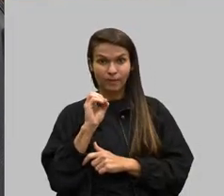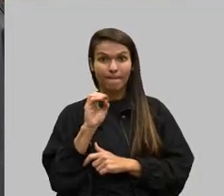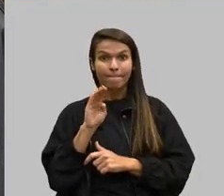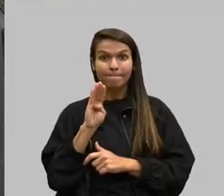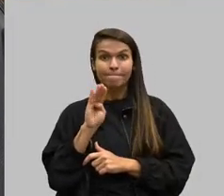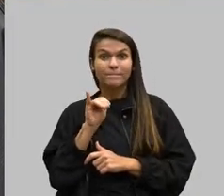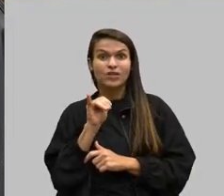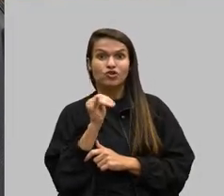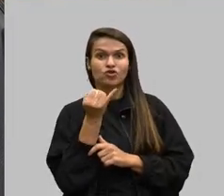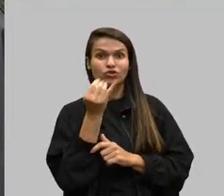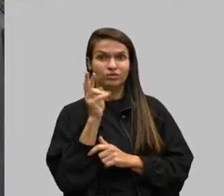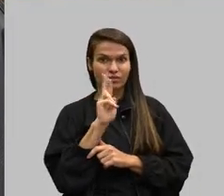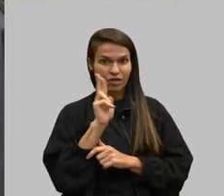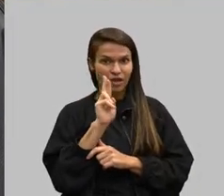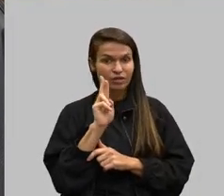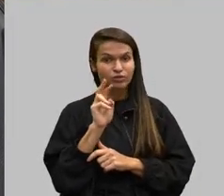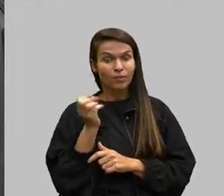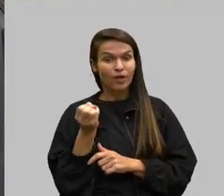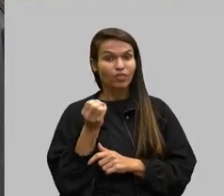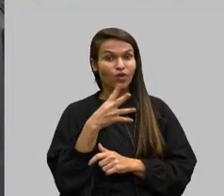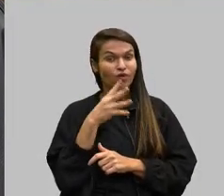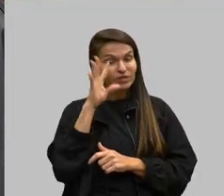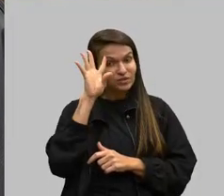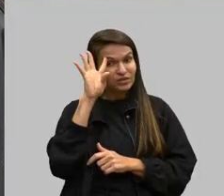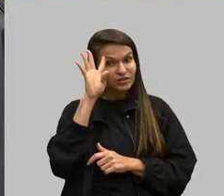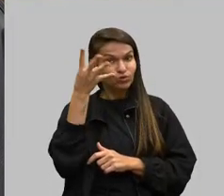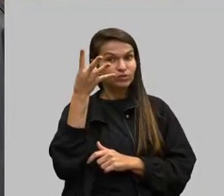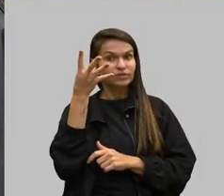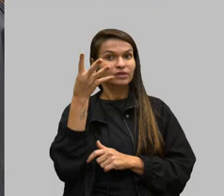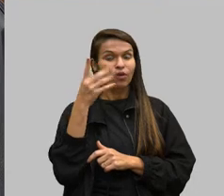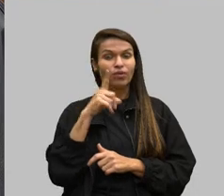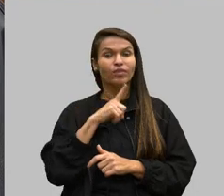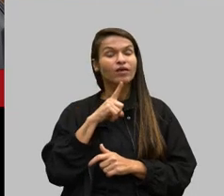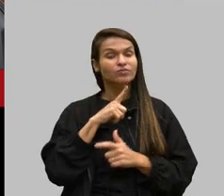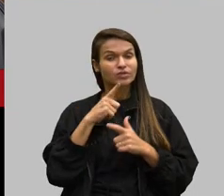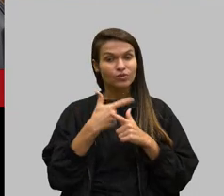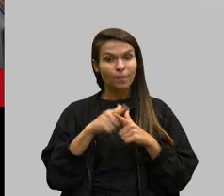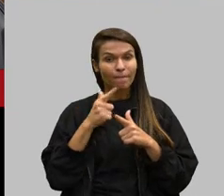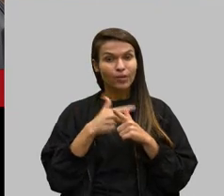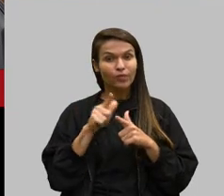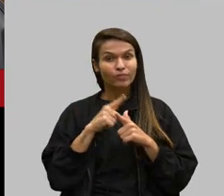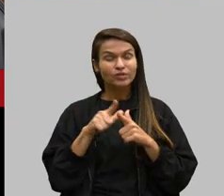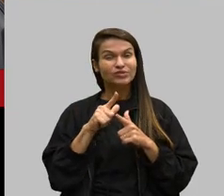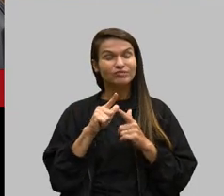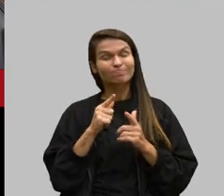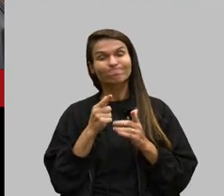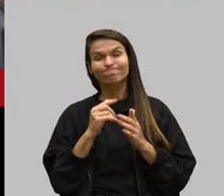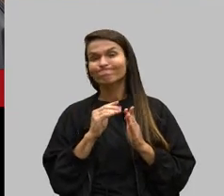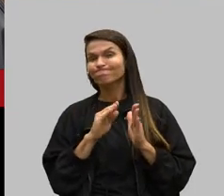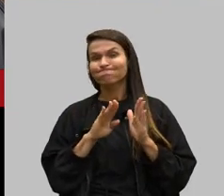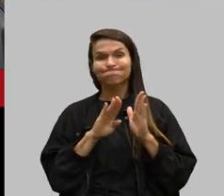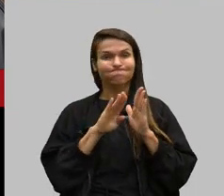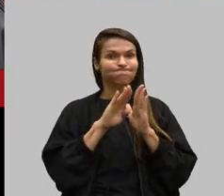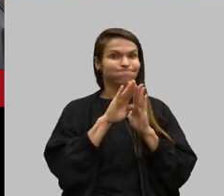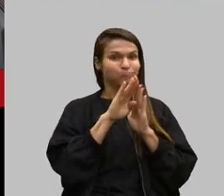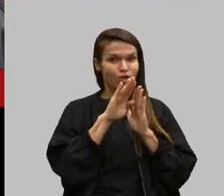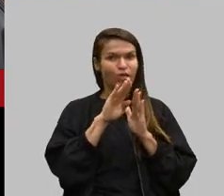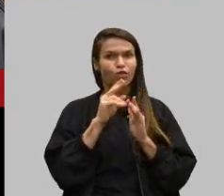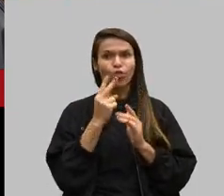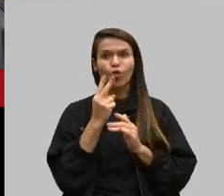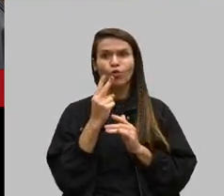sem uma nova solução nós temos um problema de termos ultrapassado já em mais de dois pontos